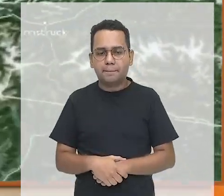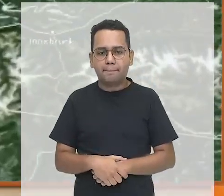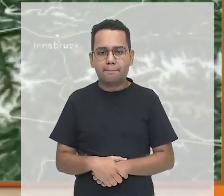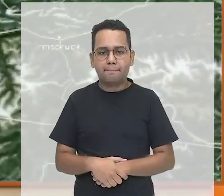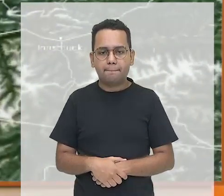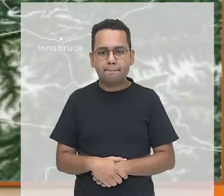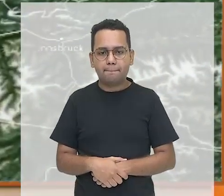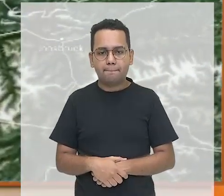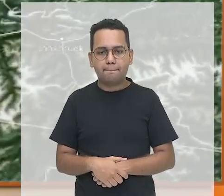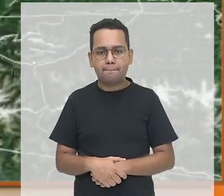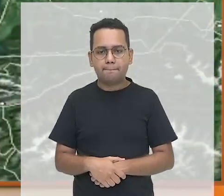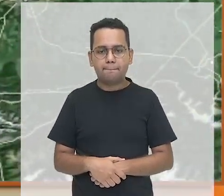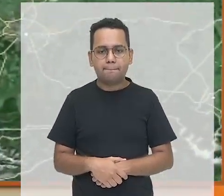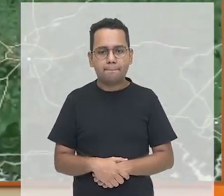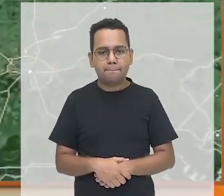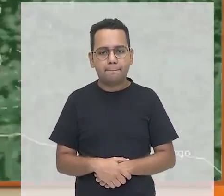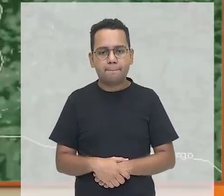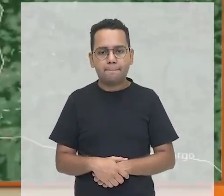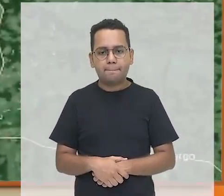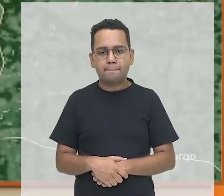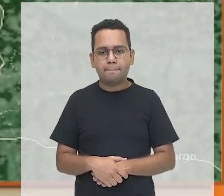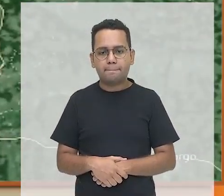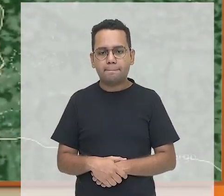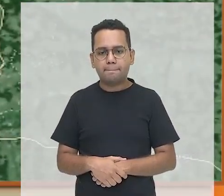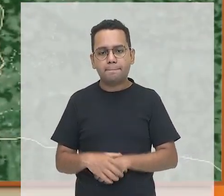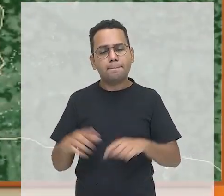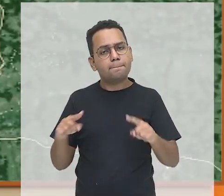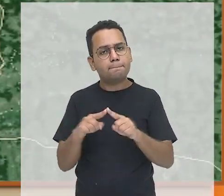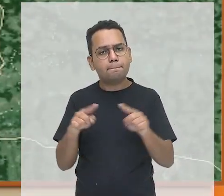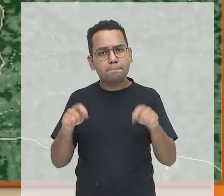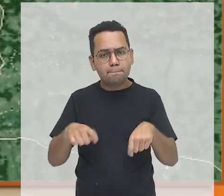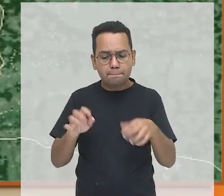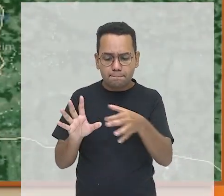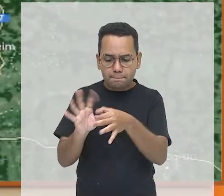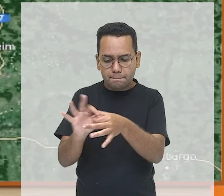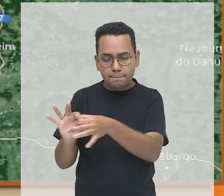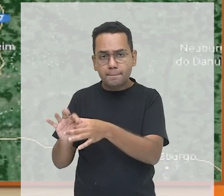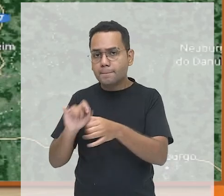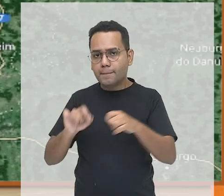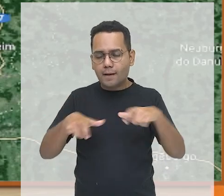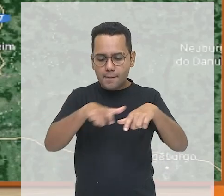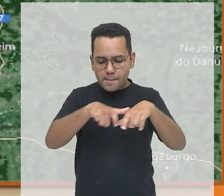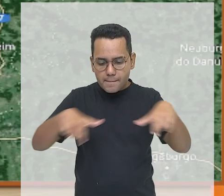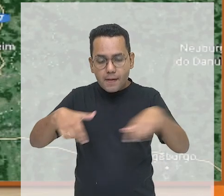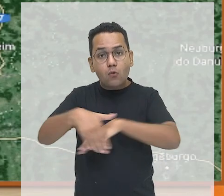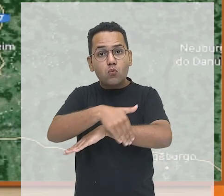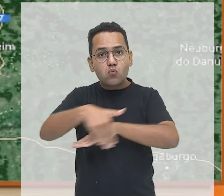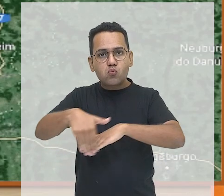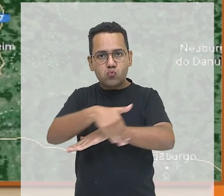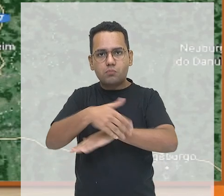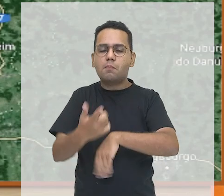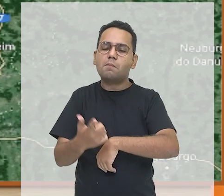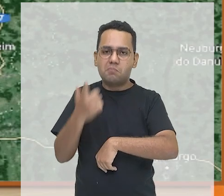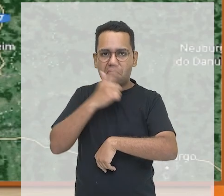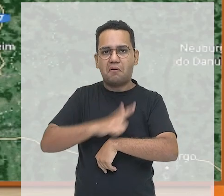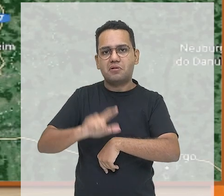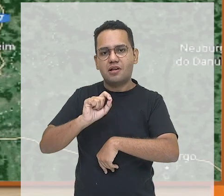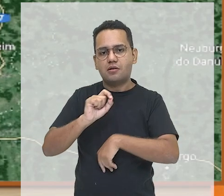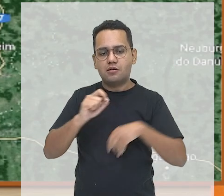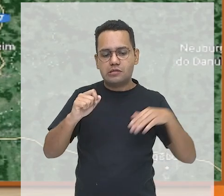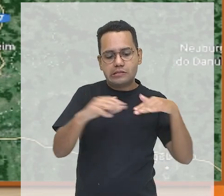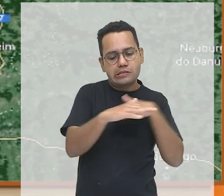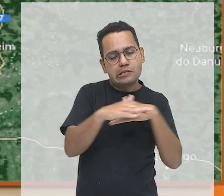são essas conexões que a gente acaba observando, né, de estradas, realmente ter essa conexão aí das cidades menores